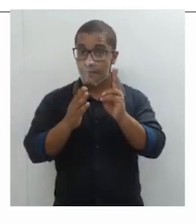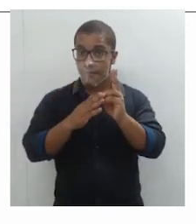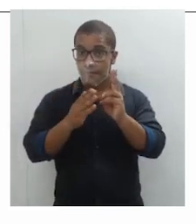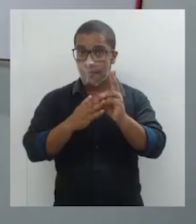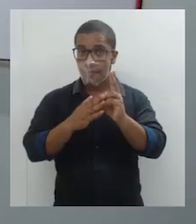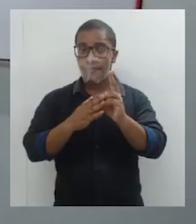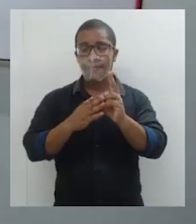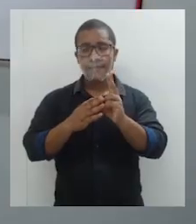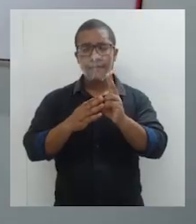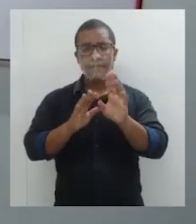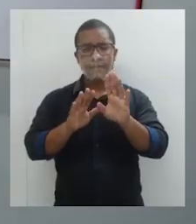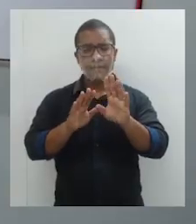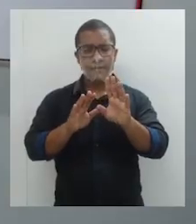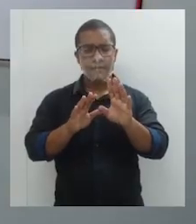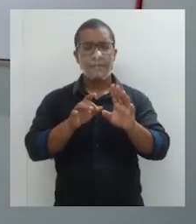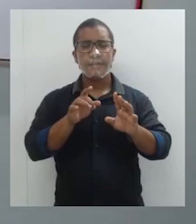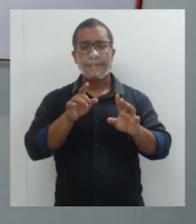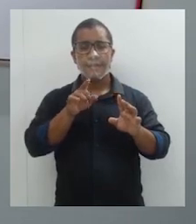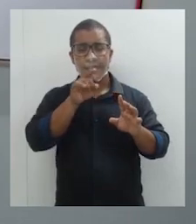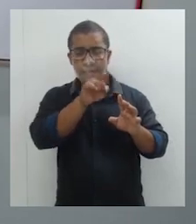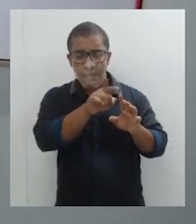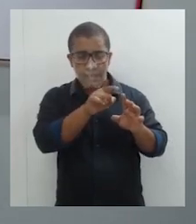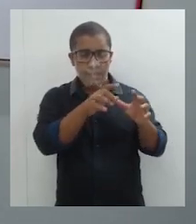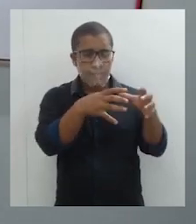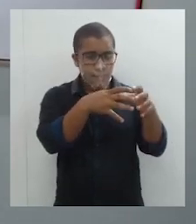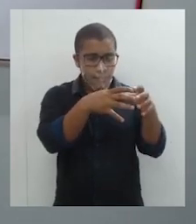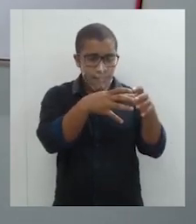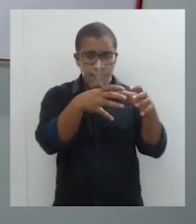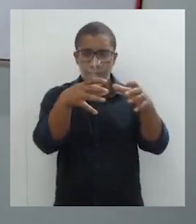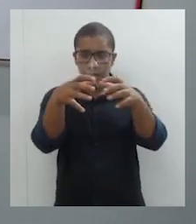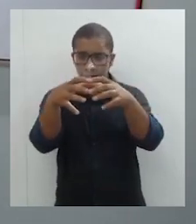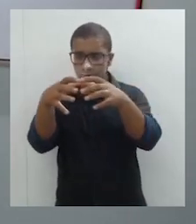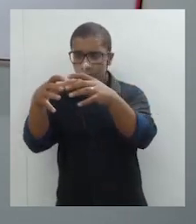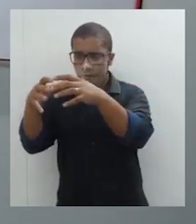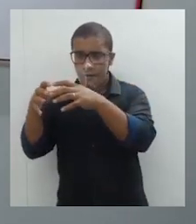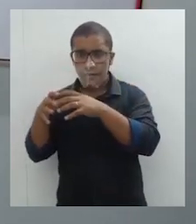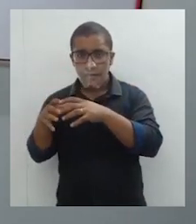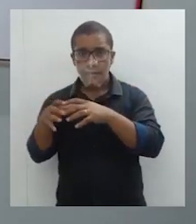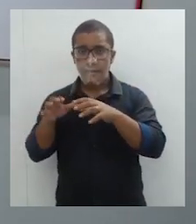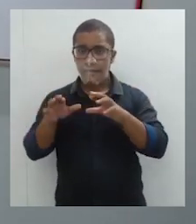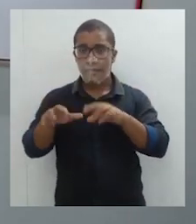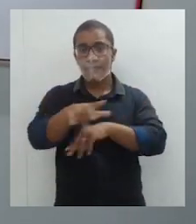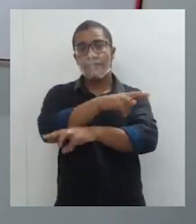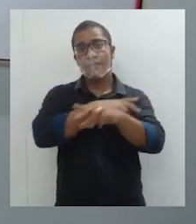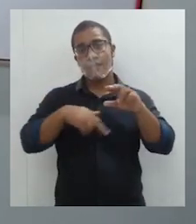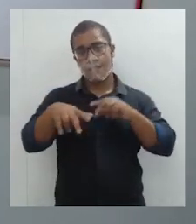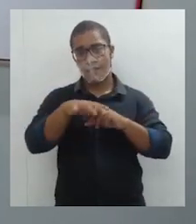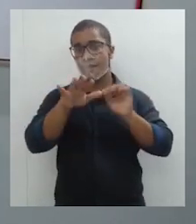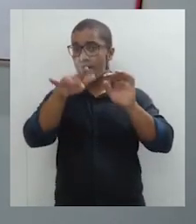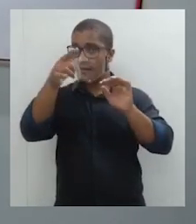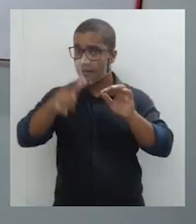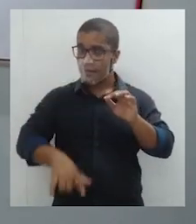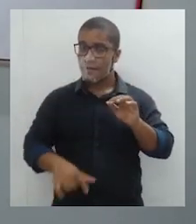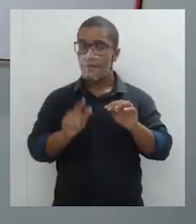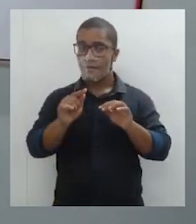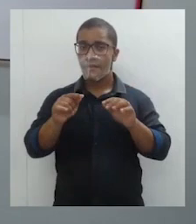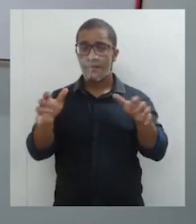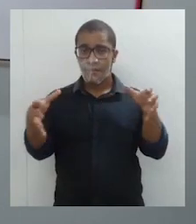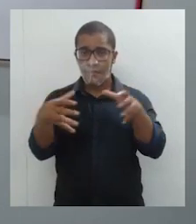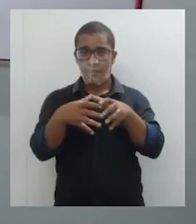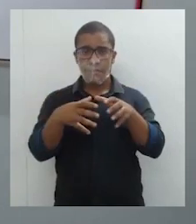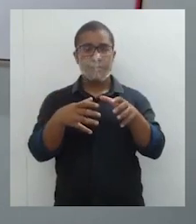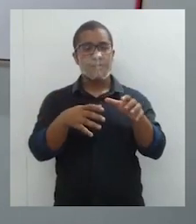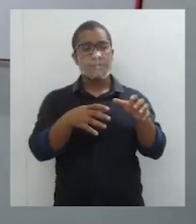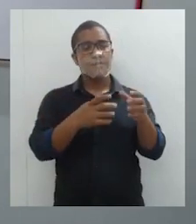são bem diferentes entre si mais uma vez volto a questão não é não é um